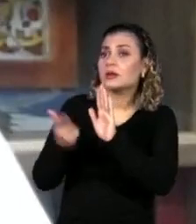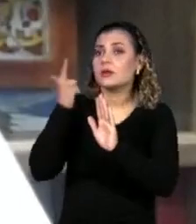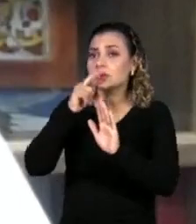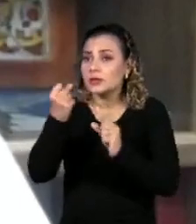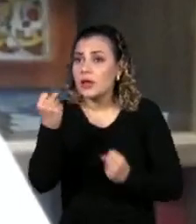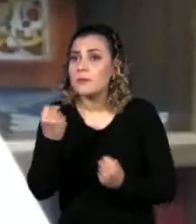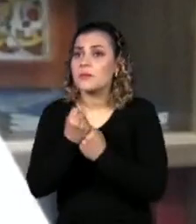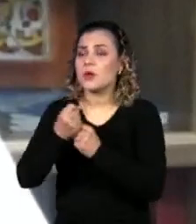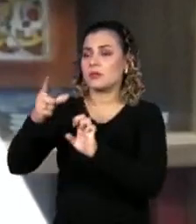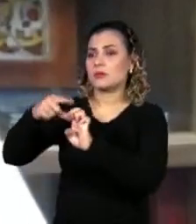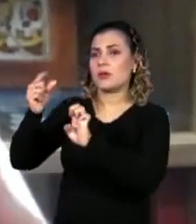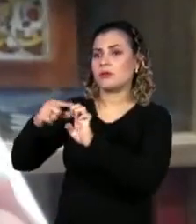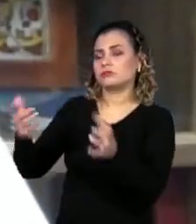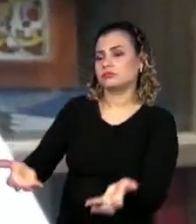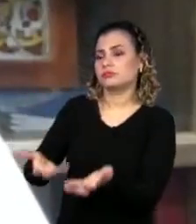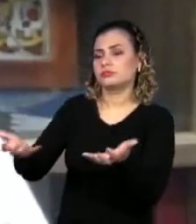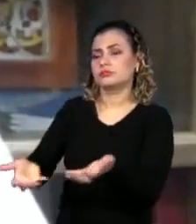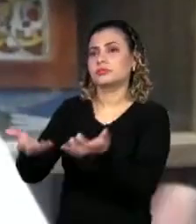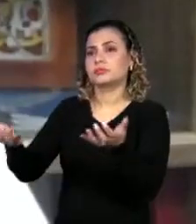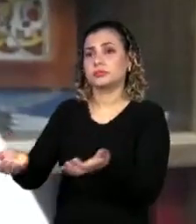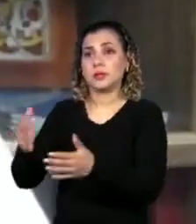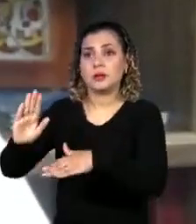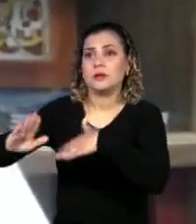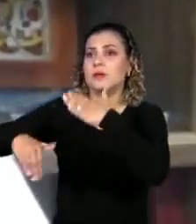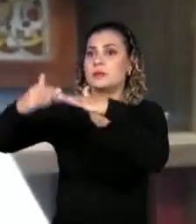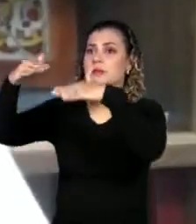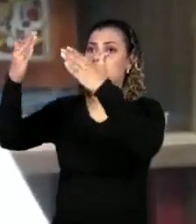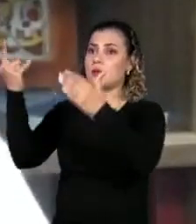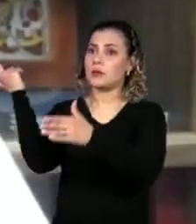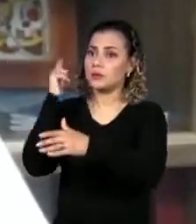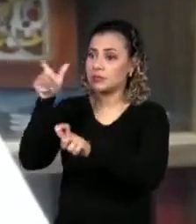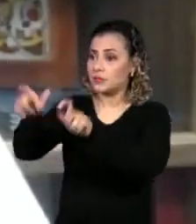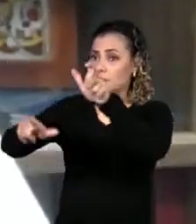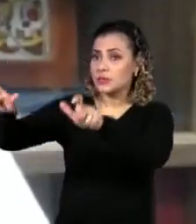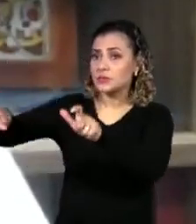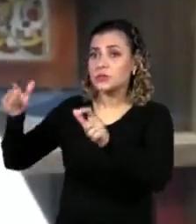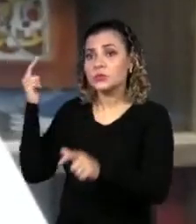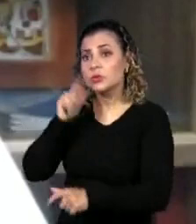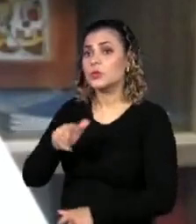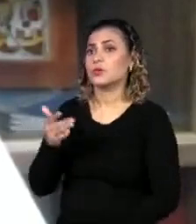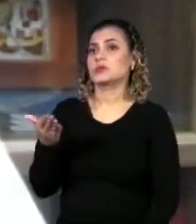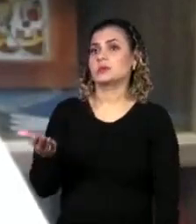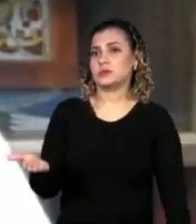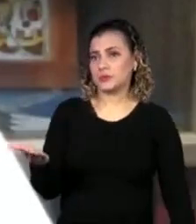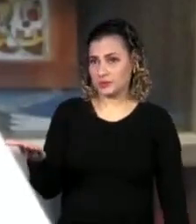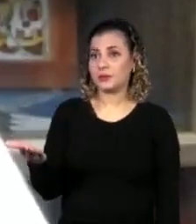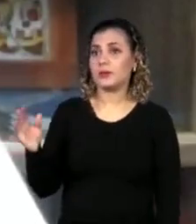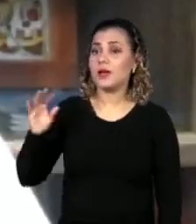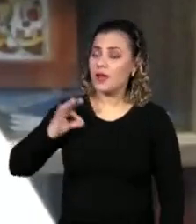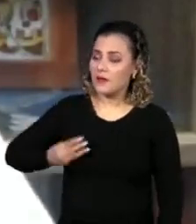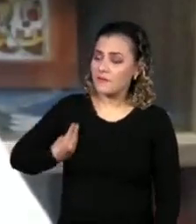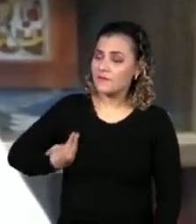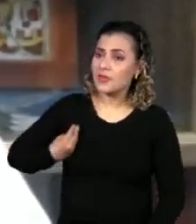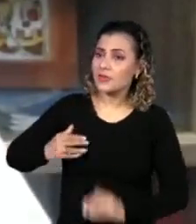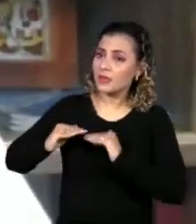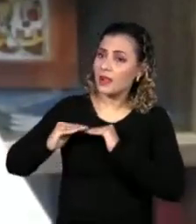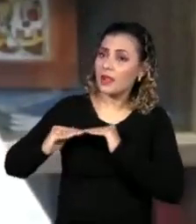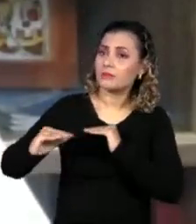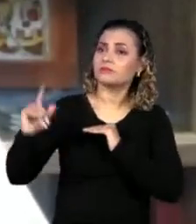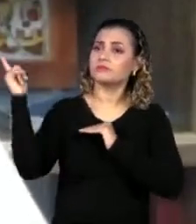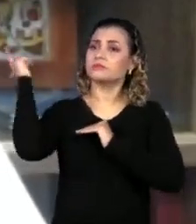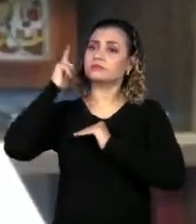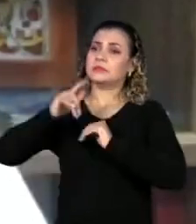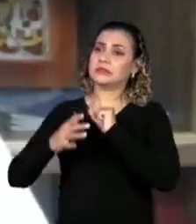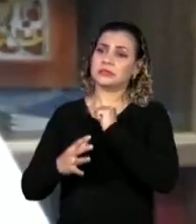o empreendedorismo de menor renda, né? Isso que dê condições a essas pessoas de terem, enfim, uma vida plena, um trabalho pleno.